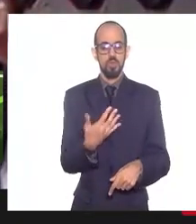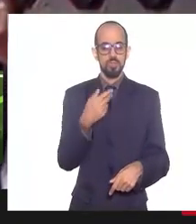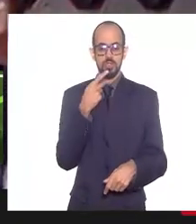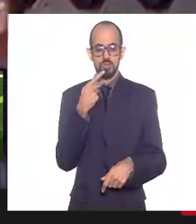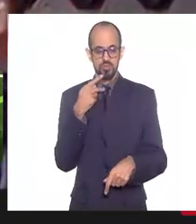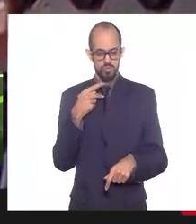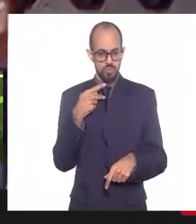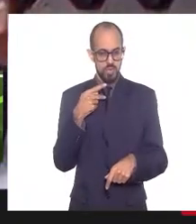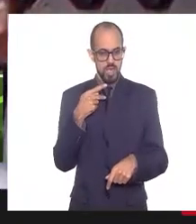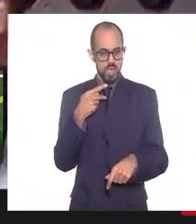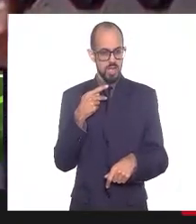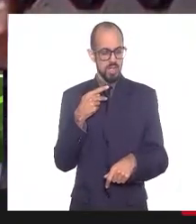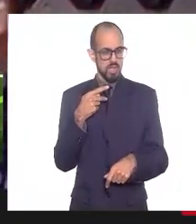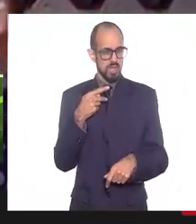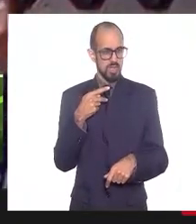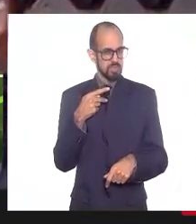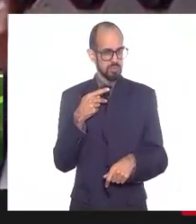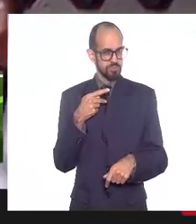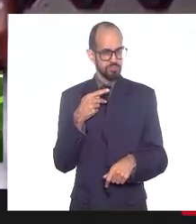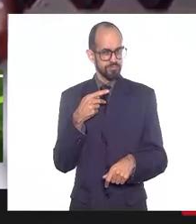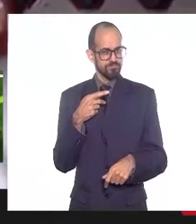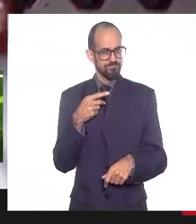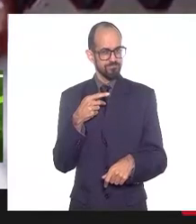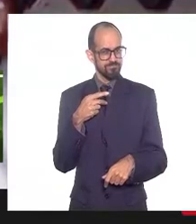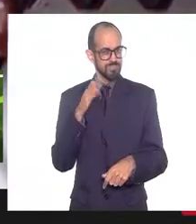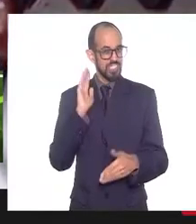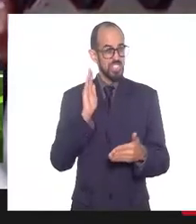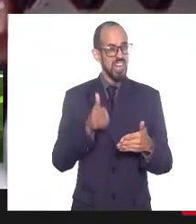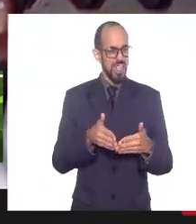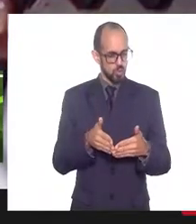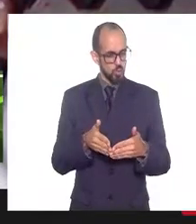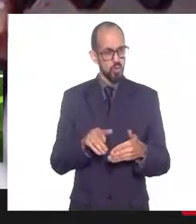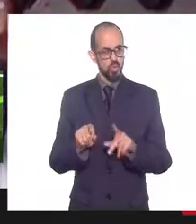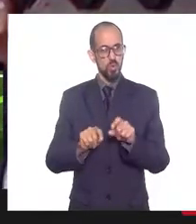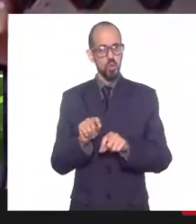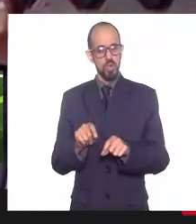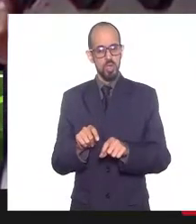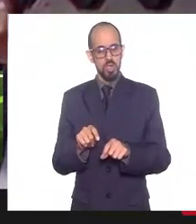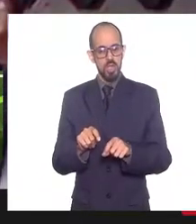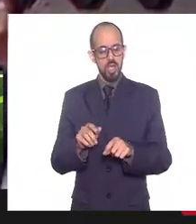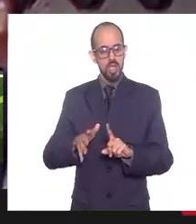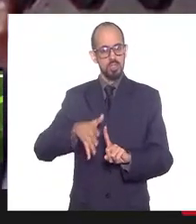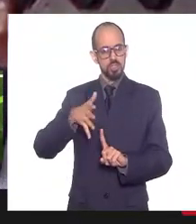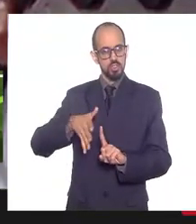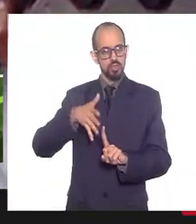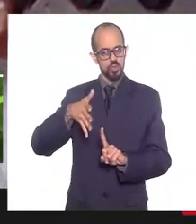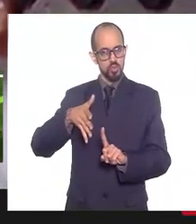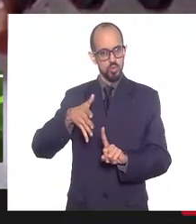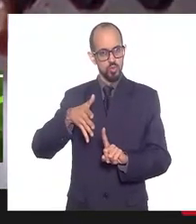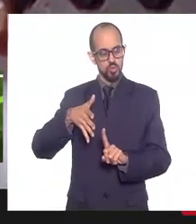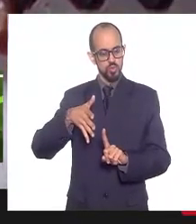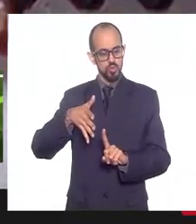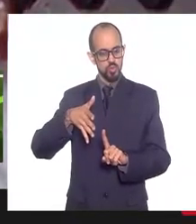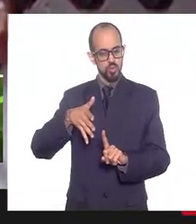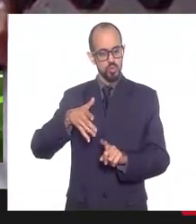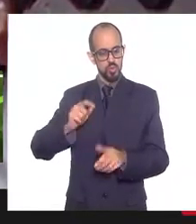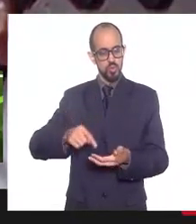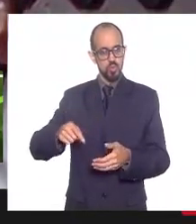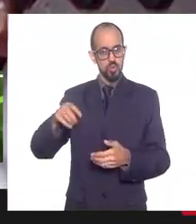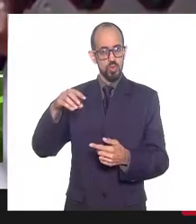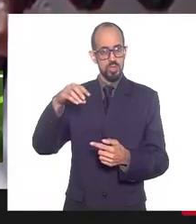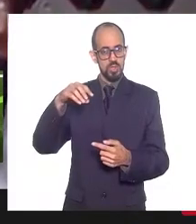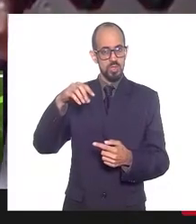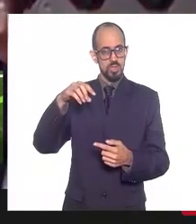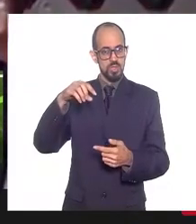muito rasteiro, muito grosseiro, o discurso da figura central que converge